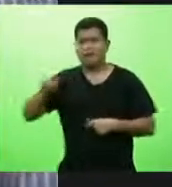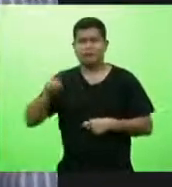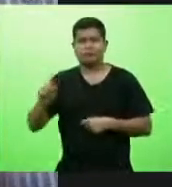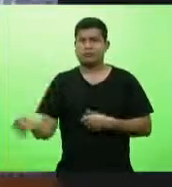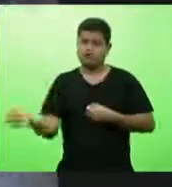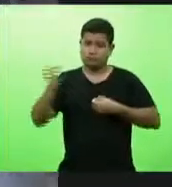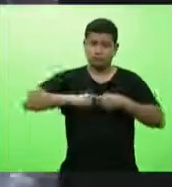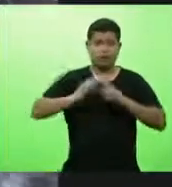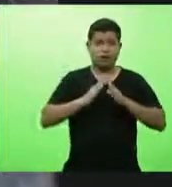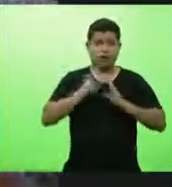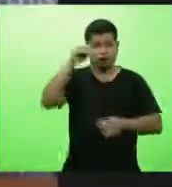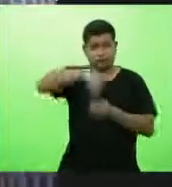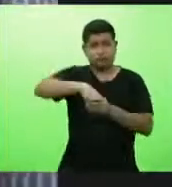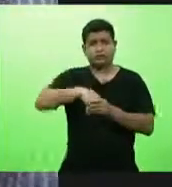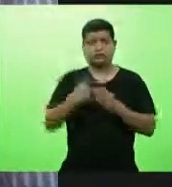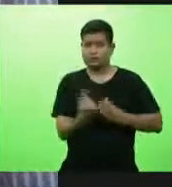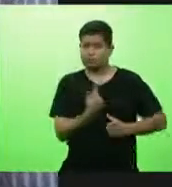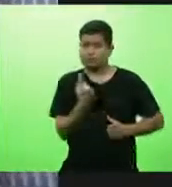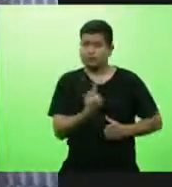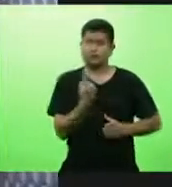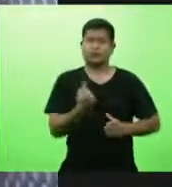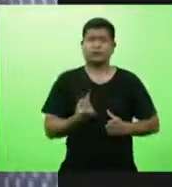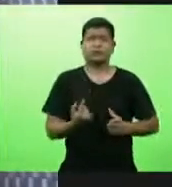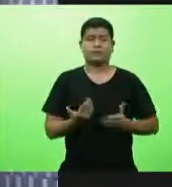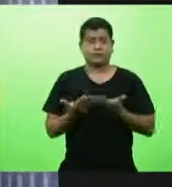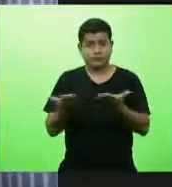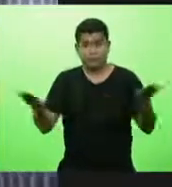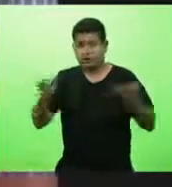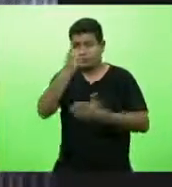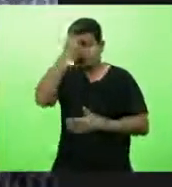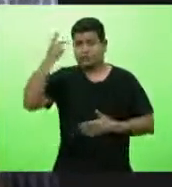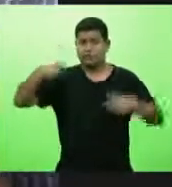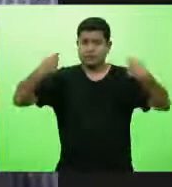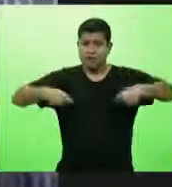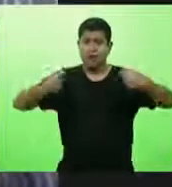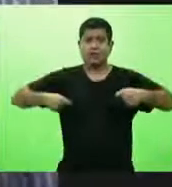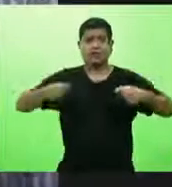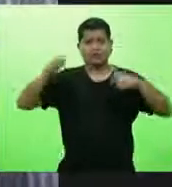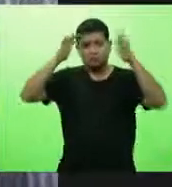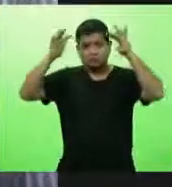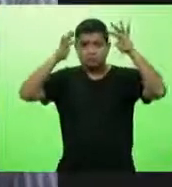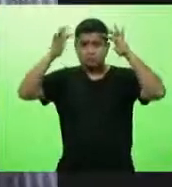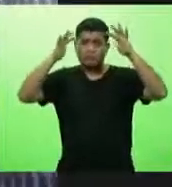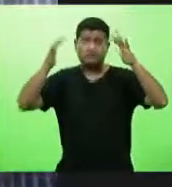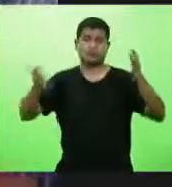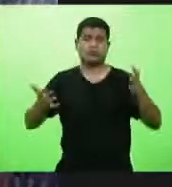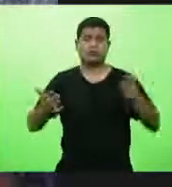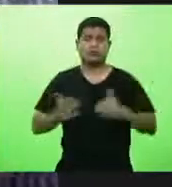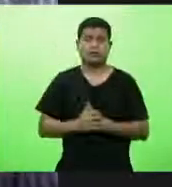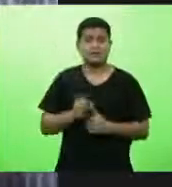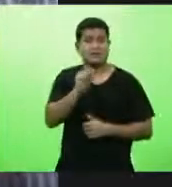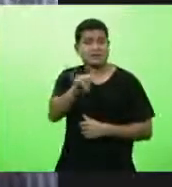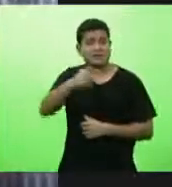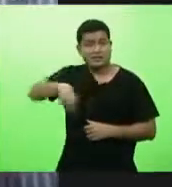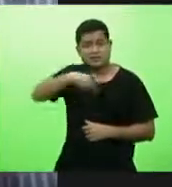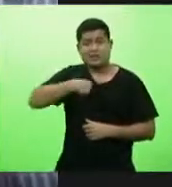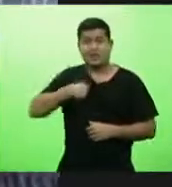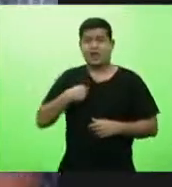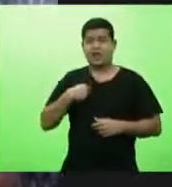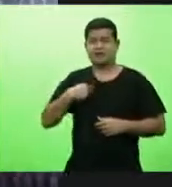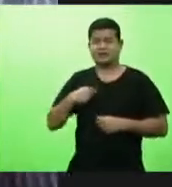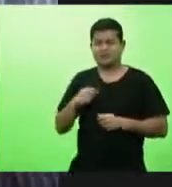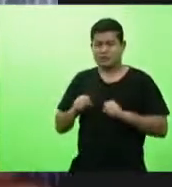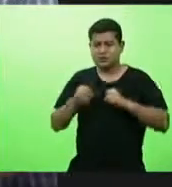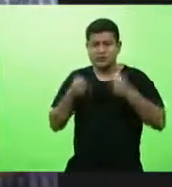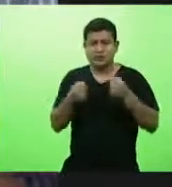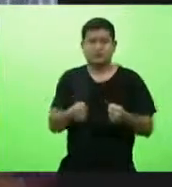consciência as pessoas precisam ter. Se nós não fizermos isso, nós não vamos evitar